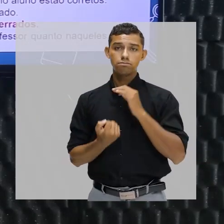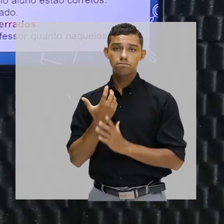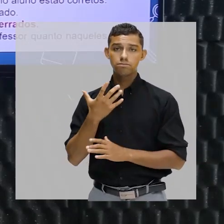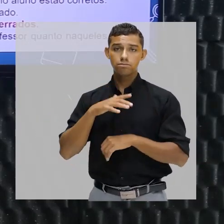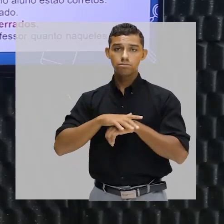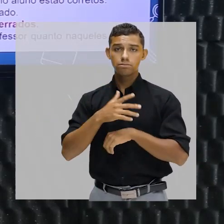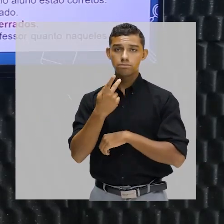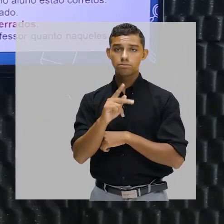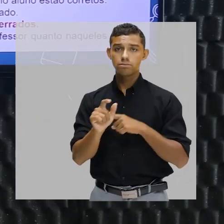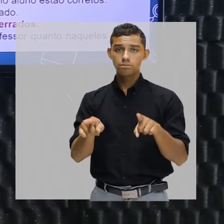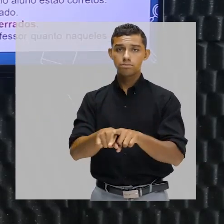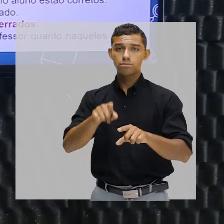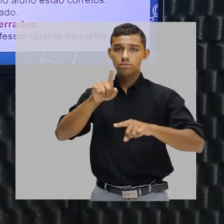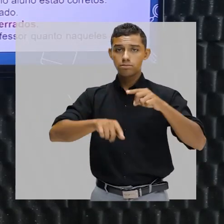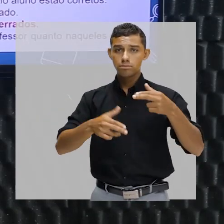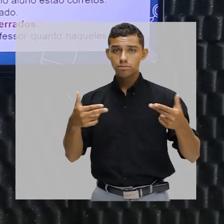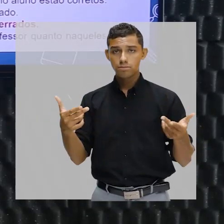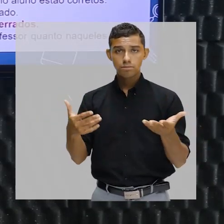matéria,